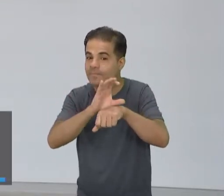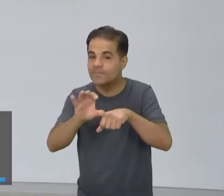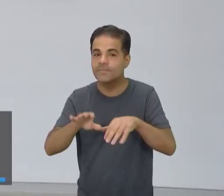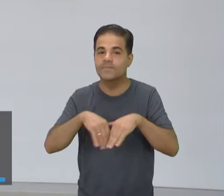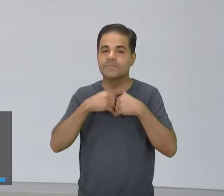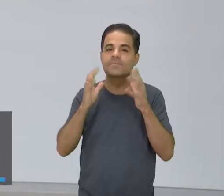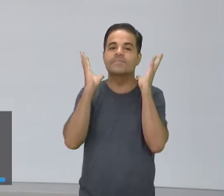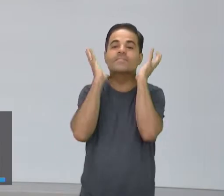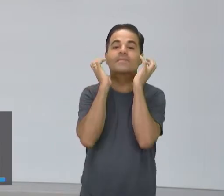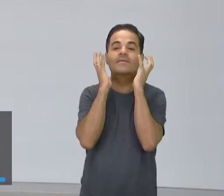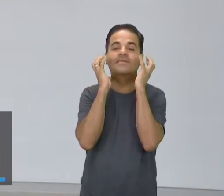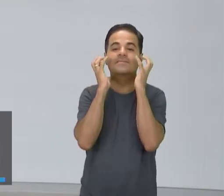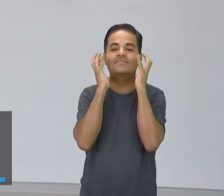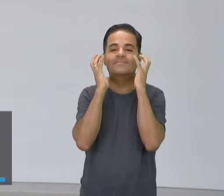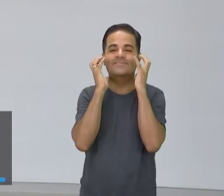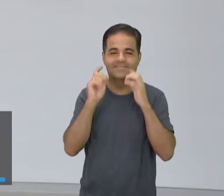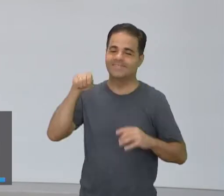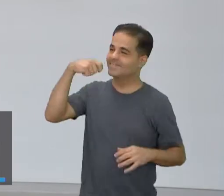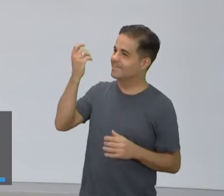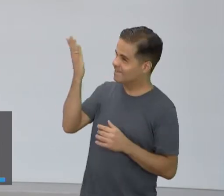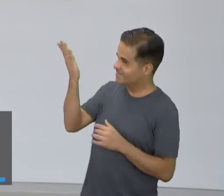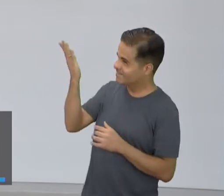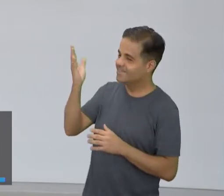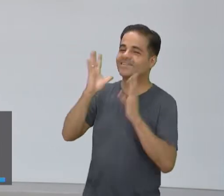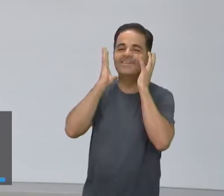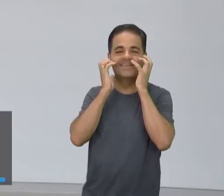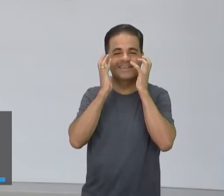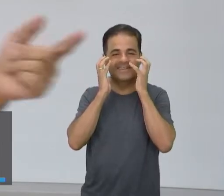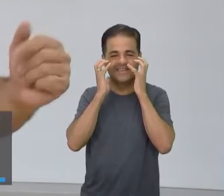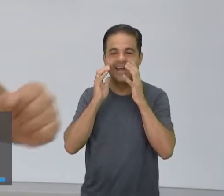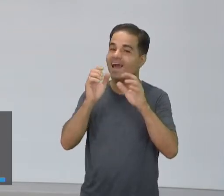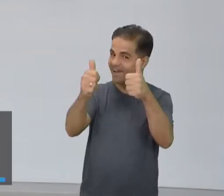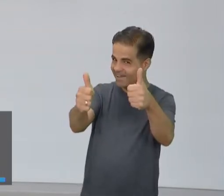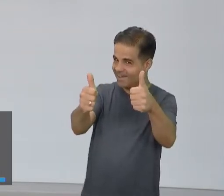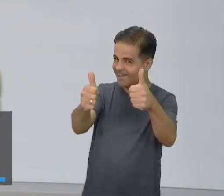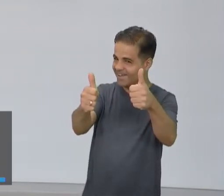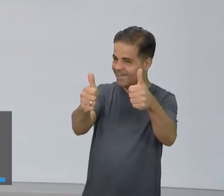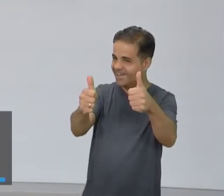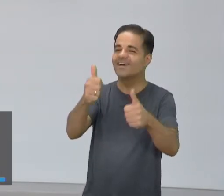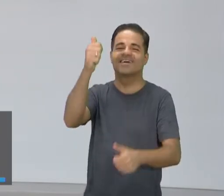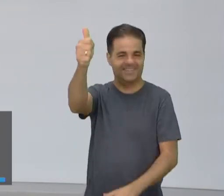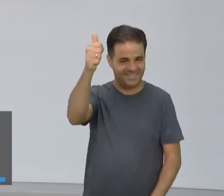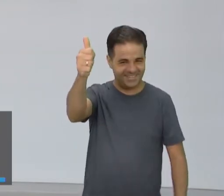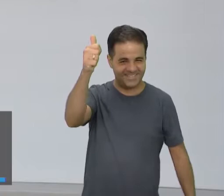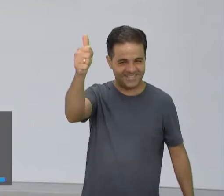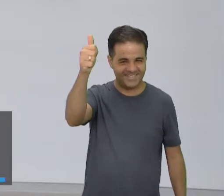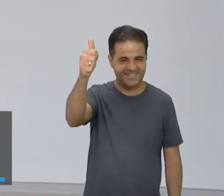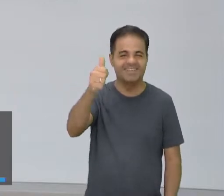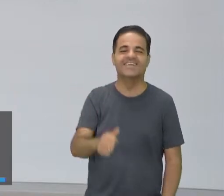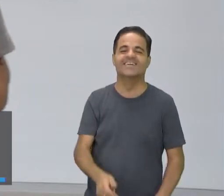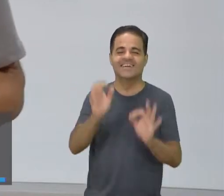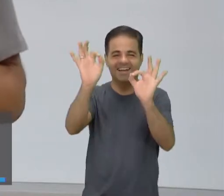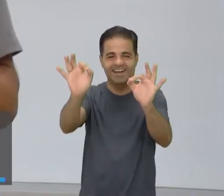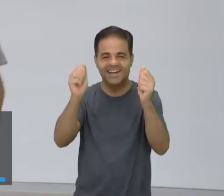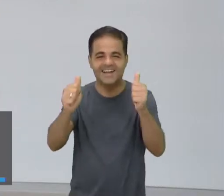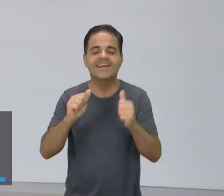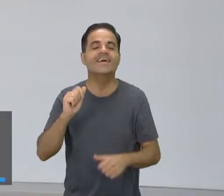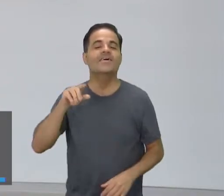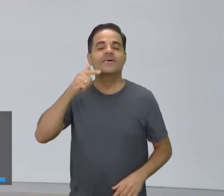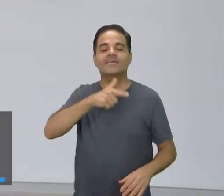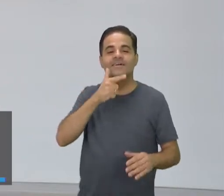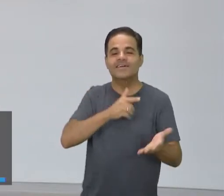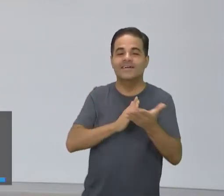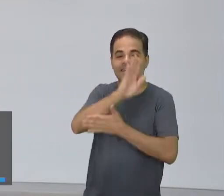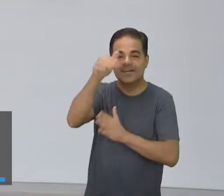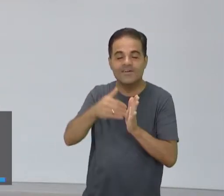o meu sinal é assim, ó. Olha lá. Muito bom. Acertei. Eu tô acertando tudo hoje, Moésio. Isso é muito bom, muito legal. Gente,